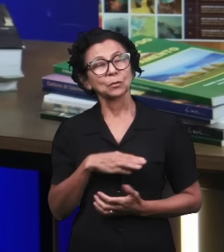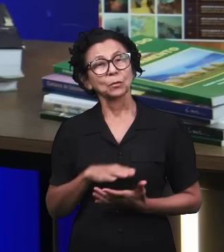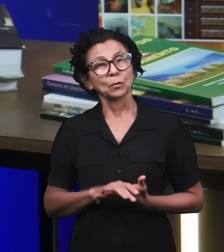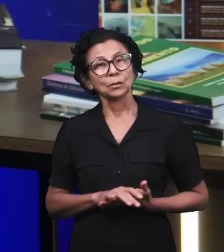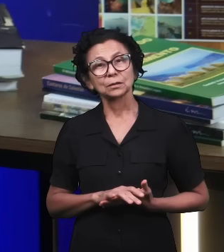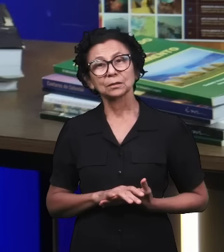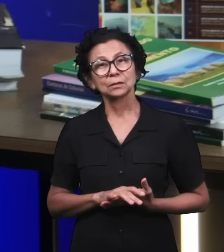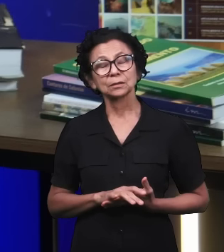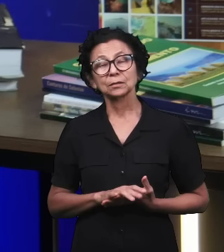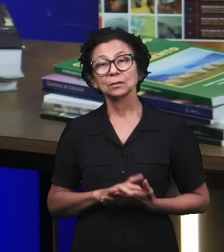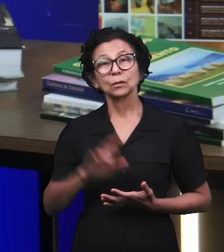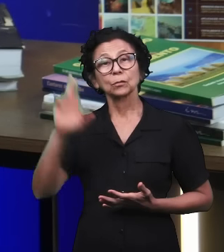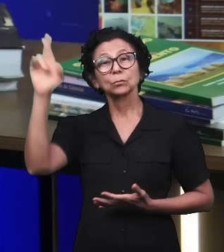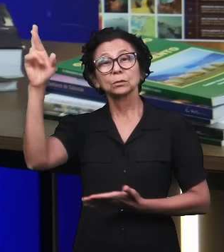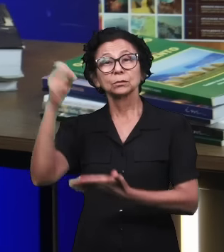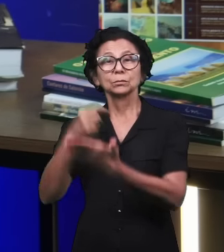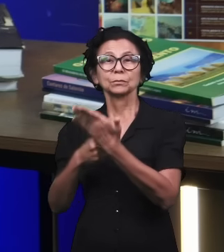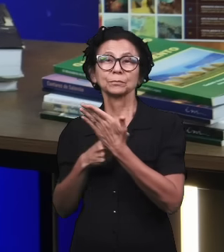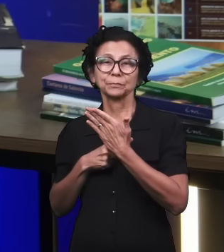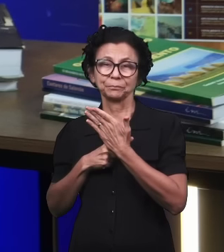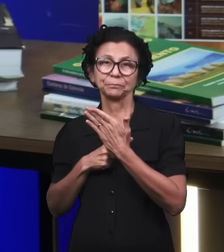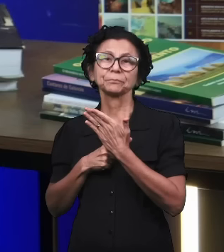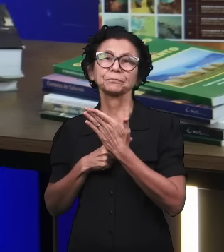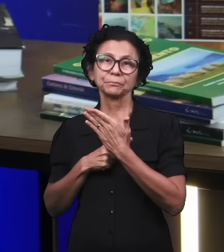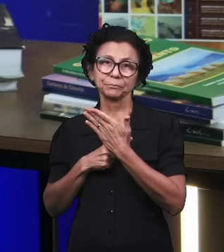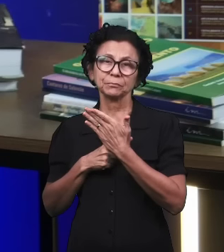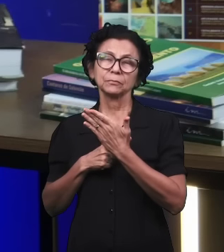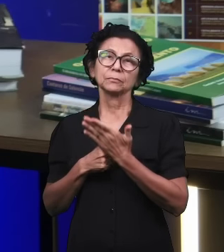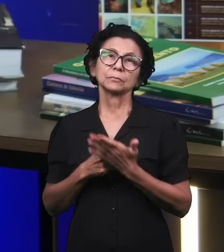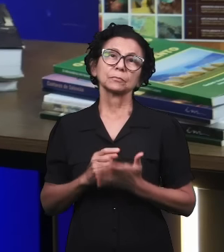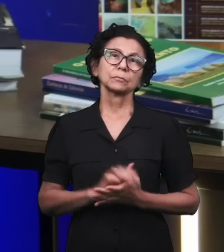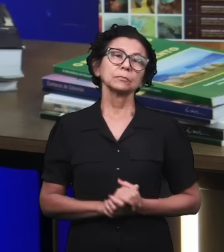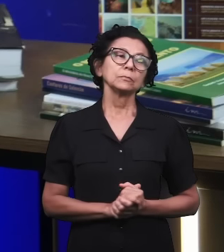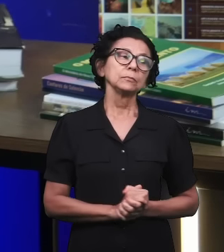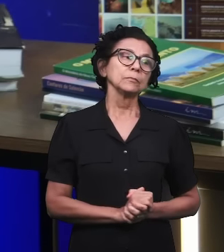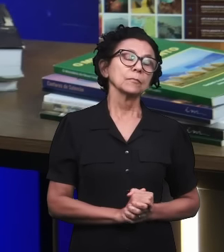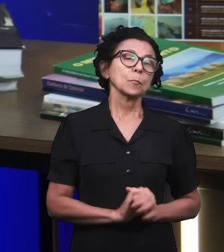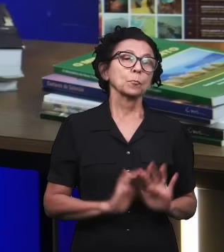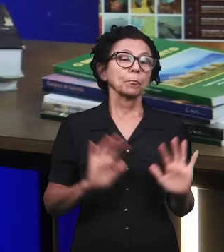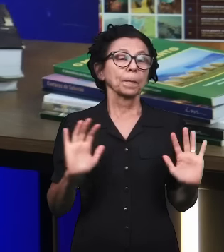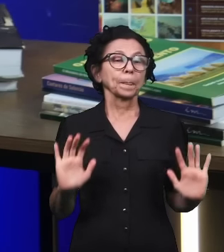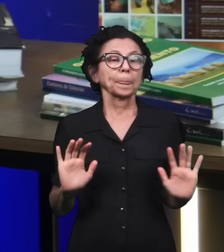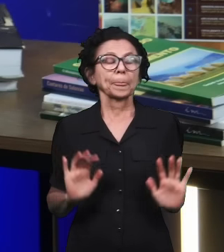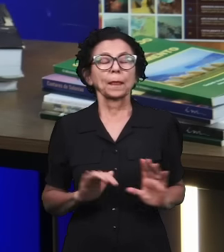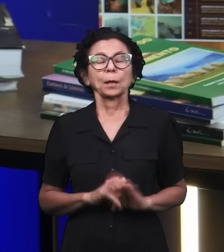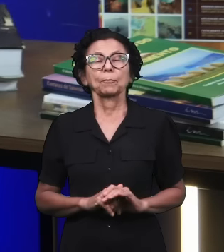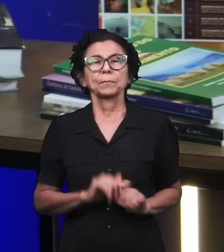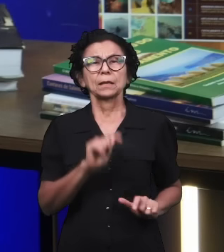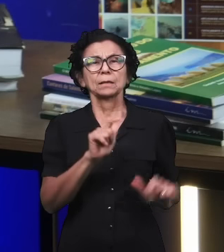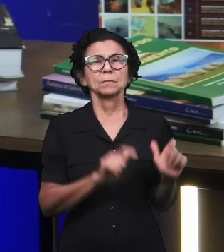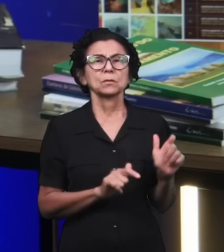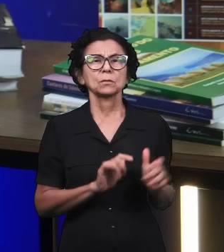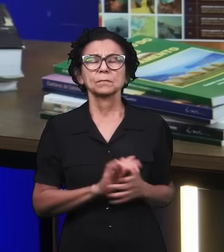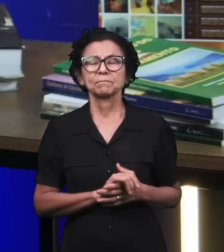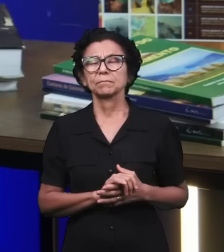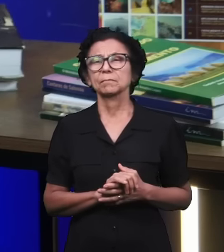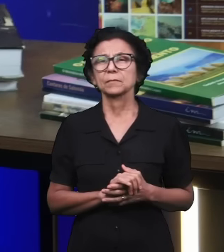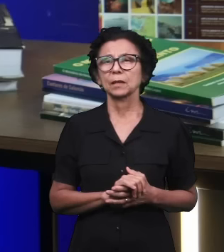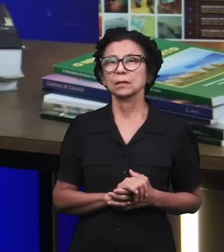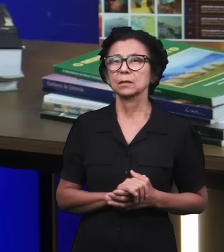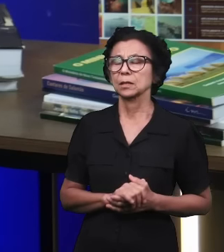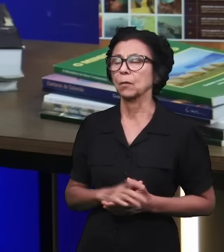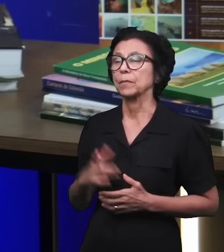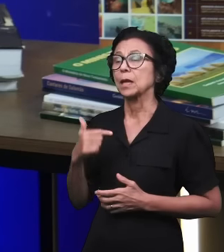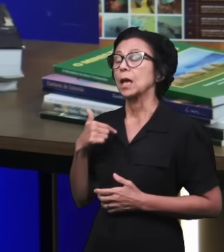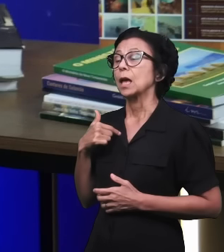isso é muito importante, porque às vezes o homem pensa assim: olha, a partir de hoje eu vou para Jesus. Não, É Ele que foi até